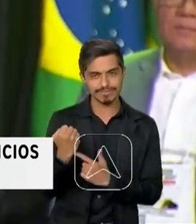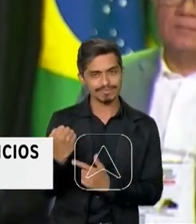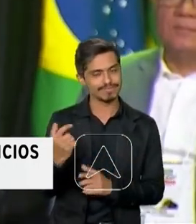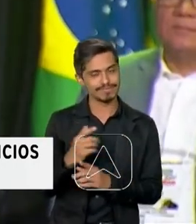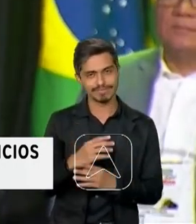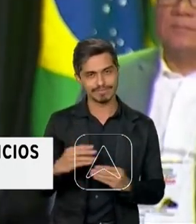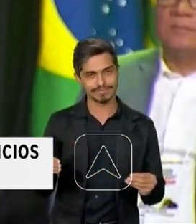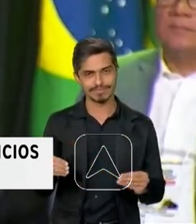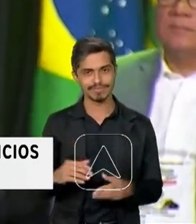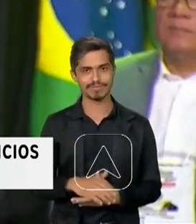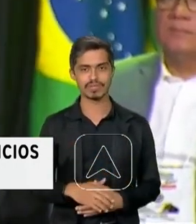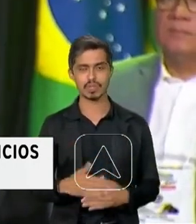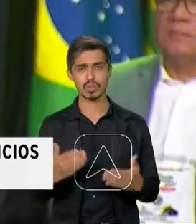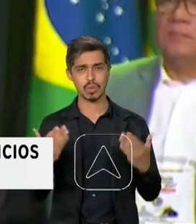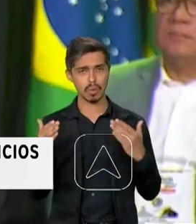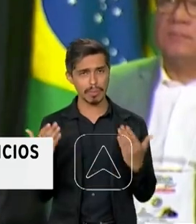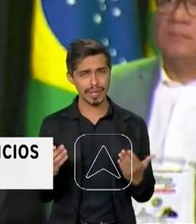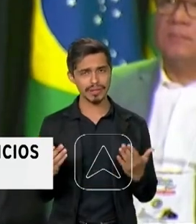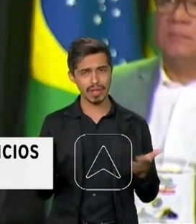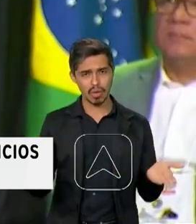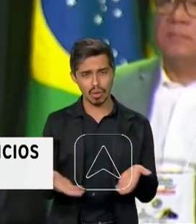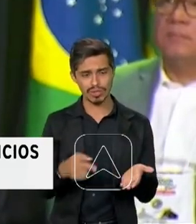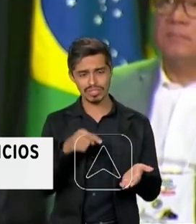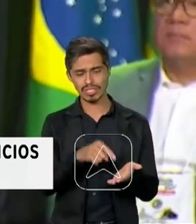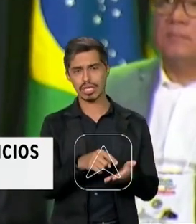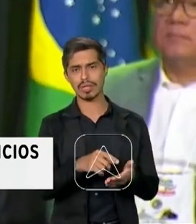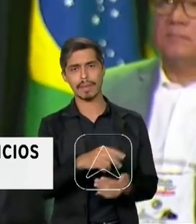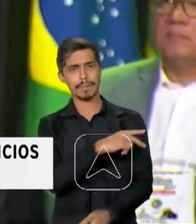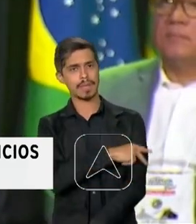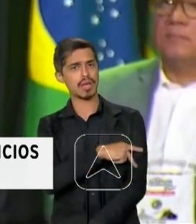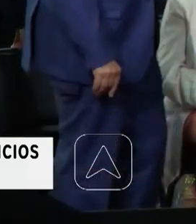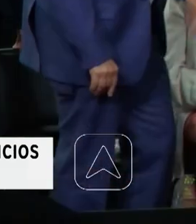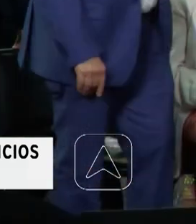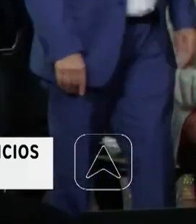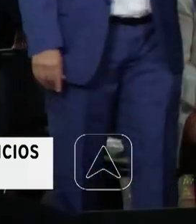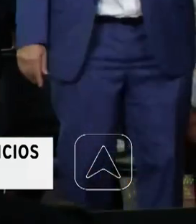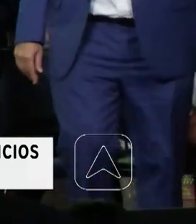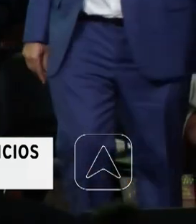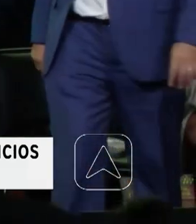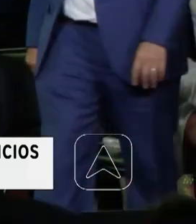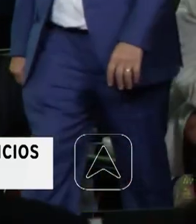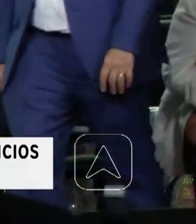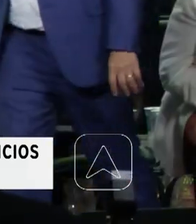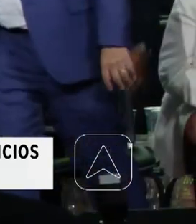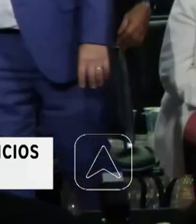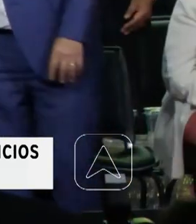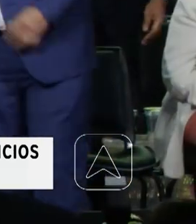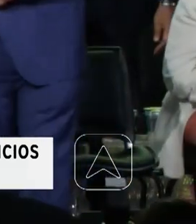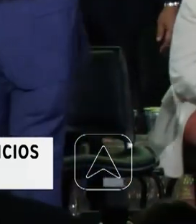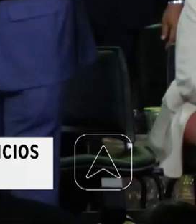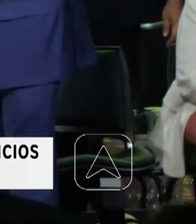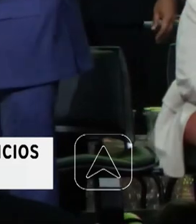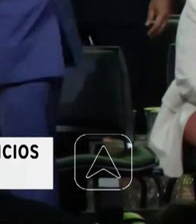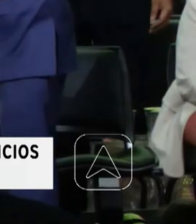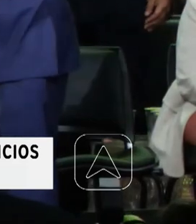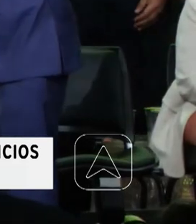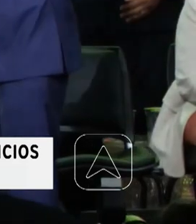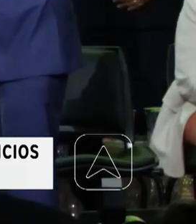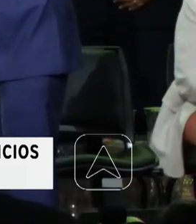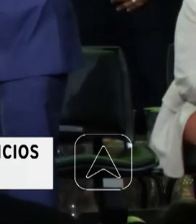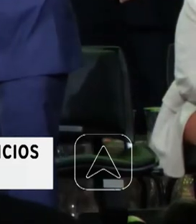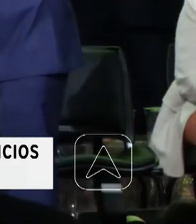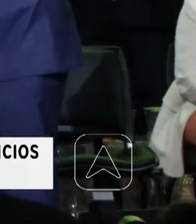comparada com a de hoje é um Piauí totalmente diferente no evento também foi autorizada concessão de